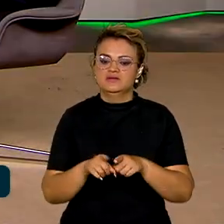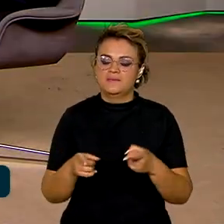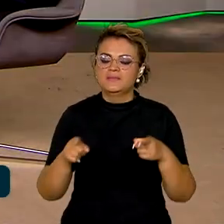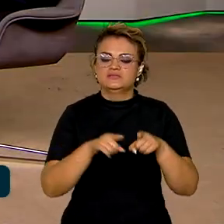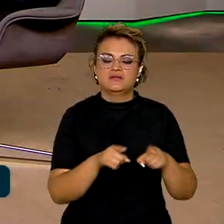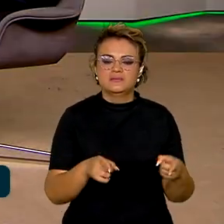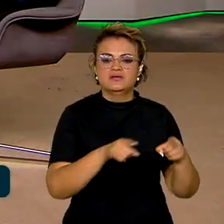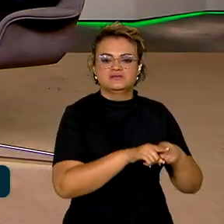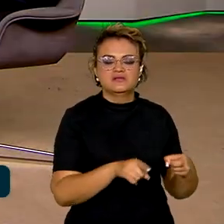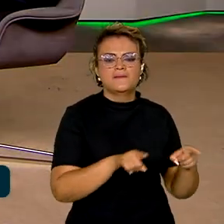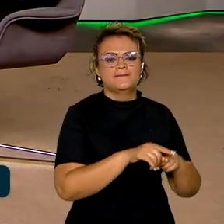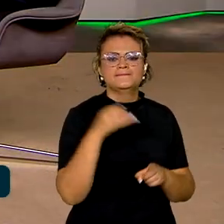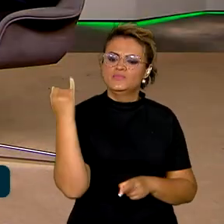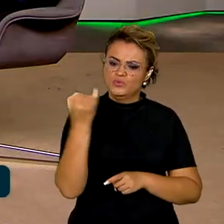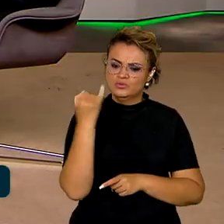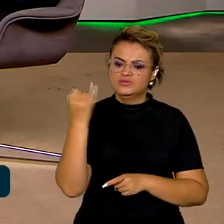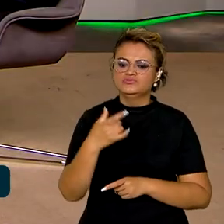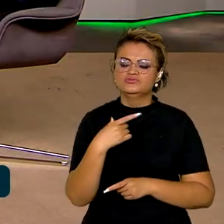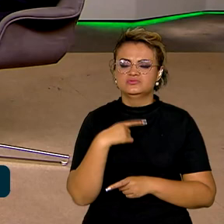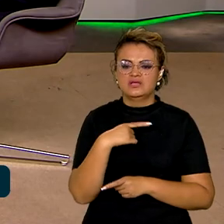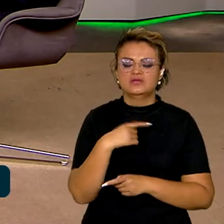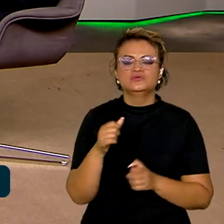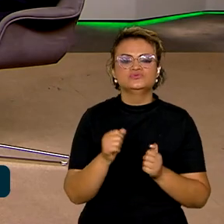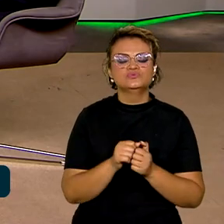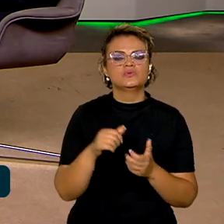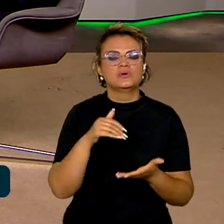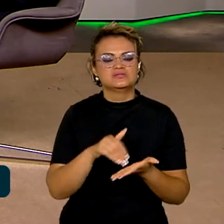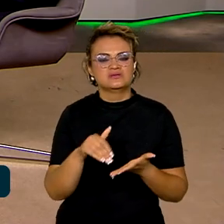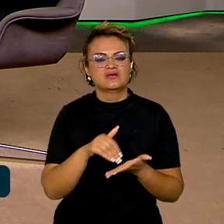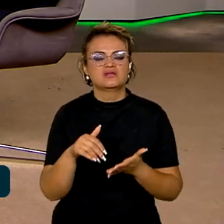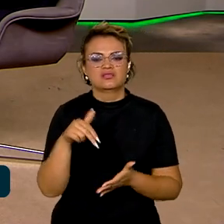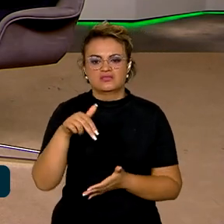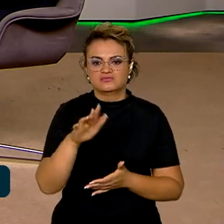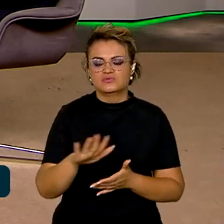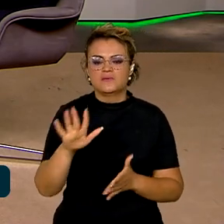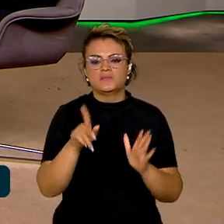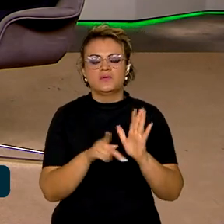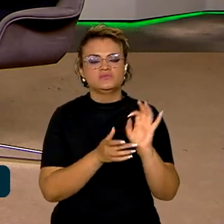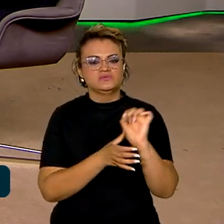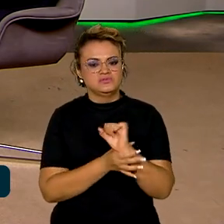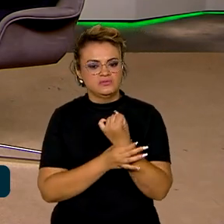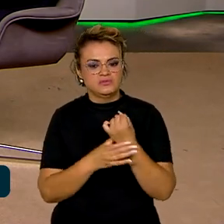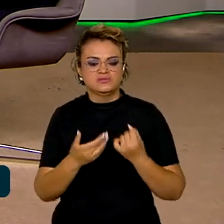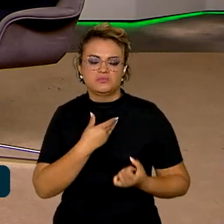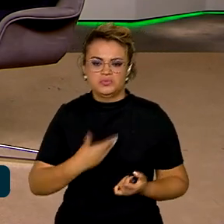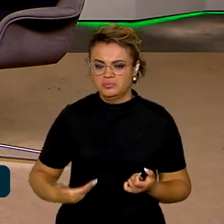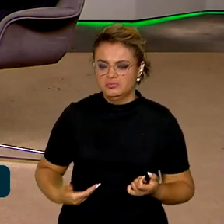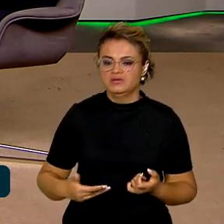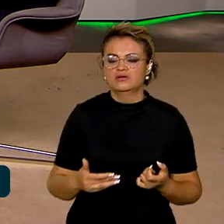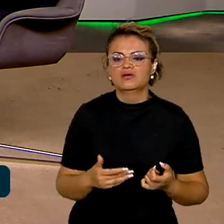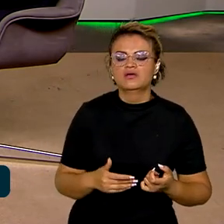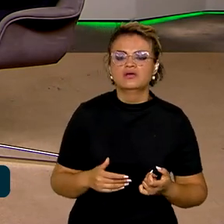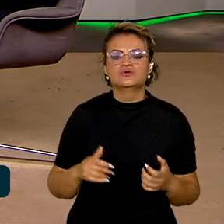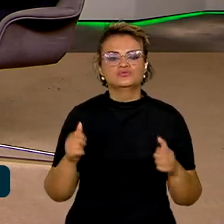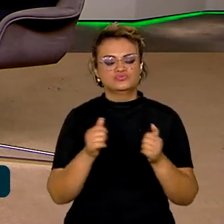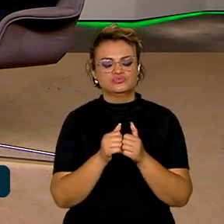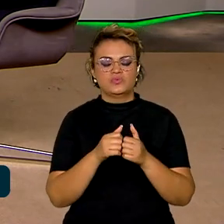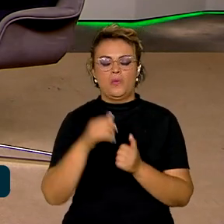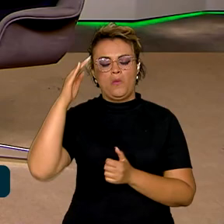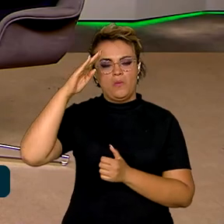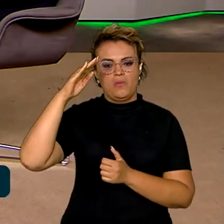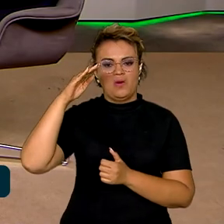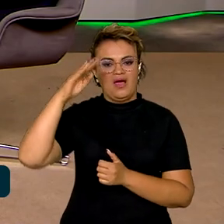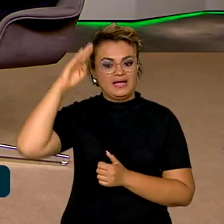tem feito parcerias importantes com a Secretaria Nacional de Segurança Pública, com a Academia